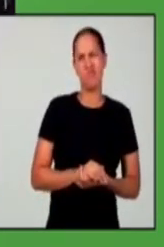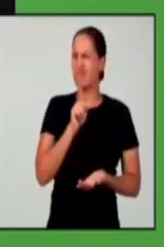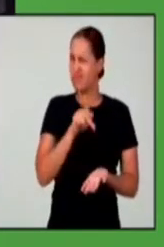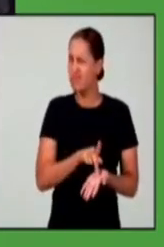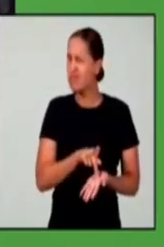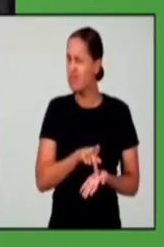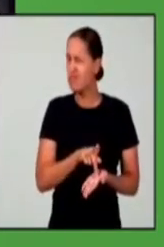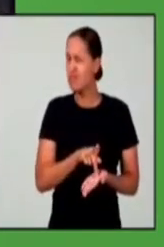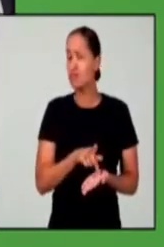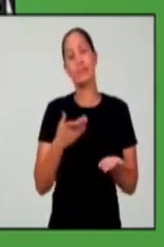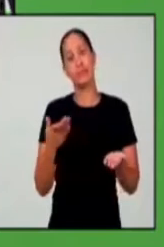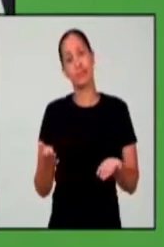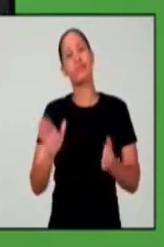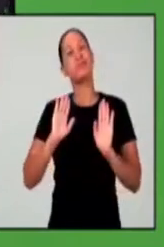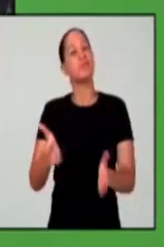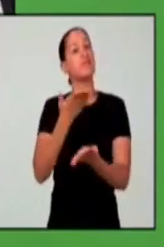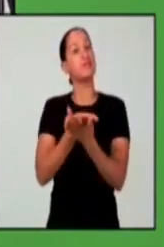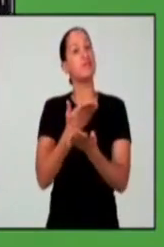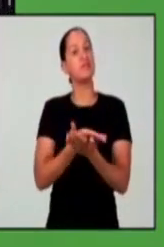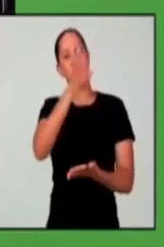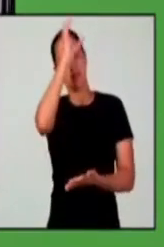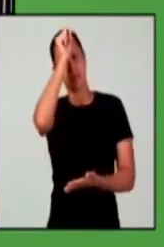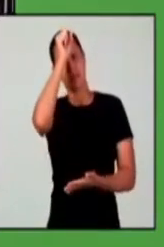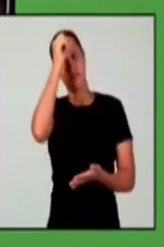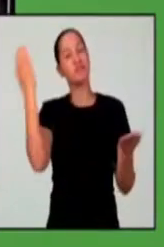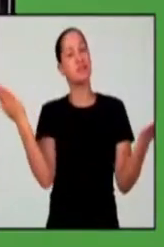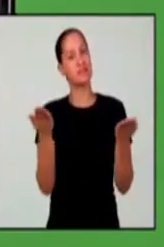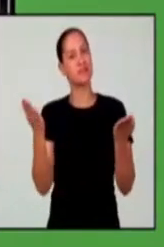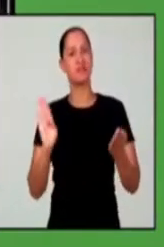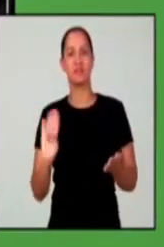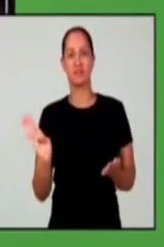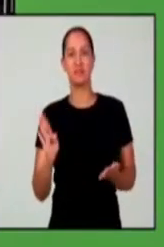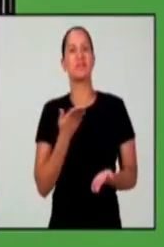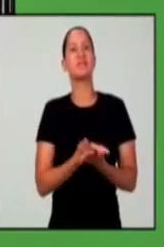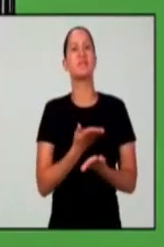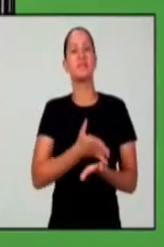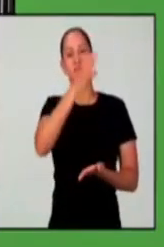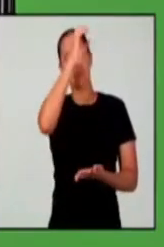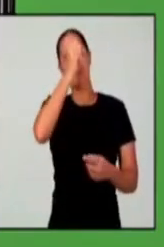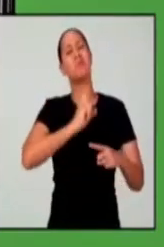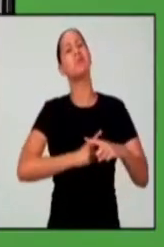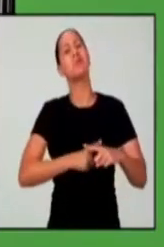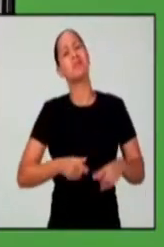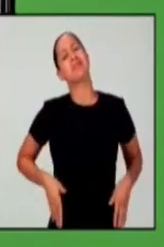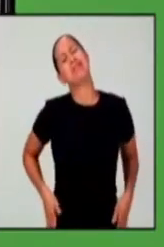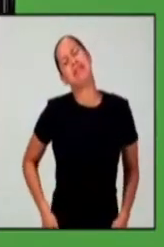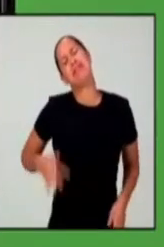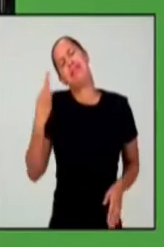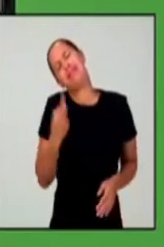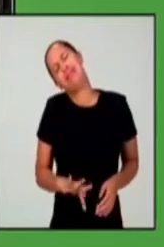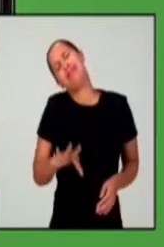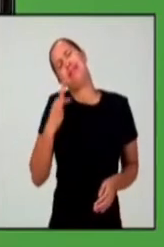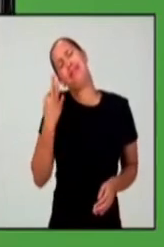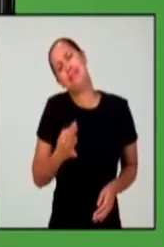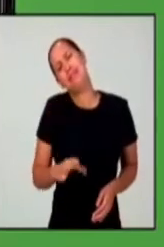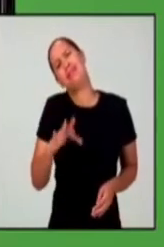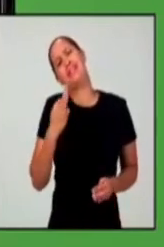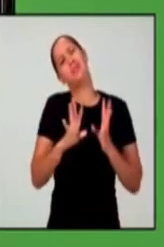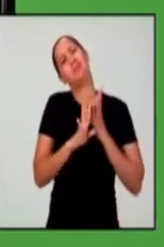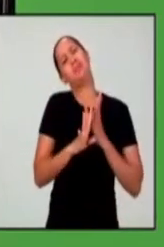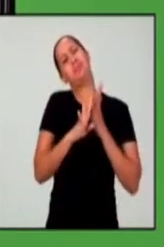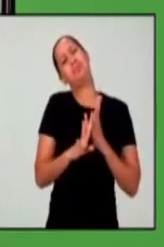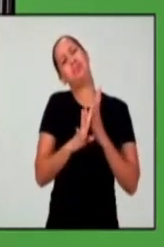Será que é isso mesmo? Olha, fique ligado, porque na teleaula de hoje você vai ficar sabendo por que a gente sente essa dor nas pernas